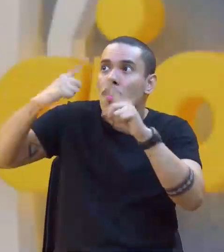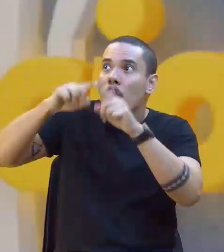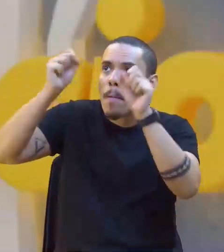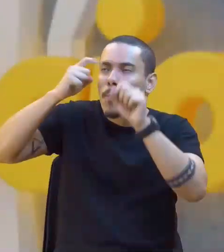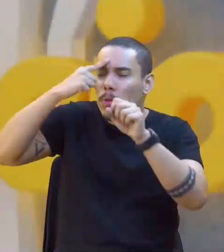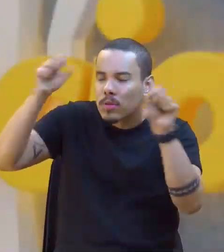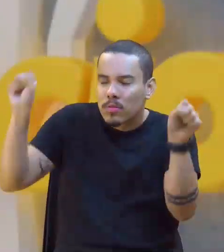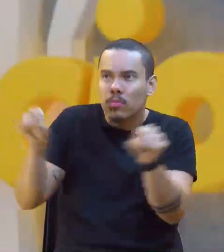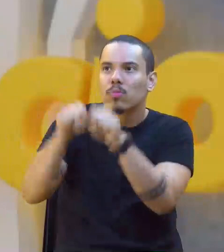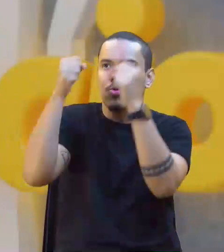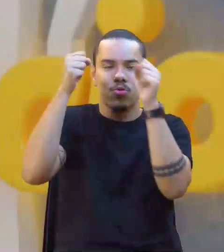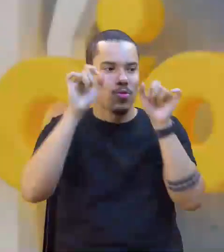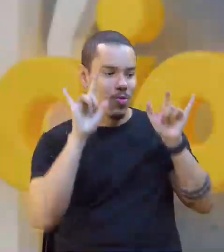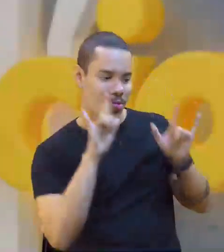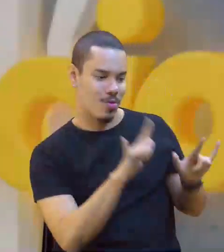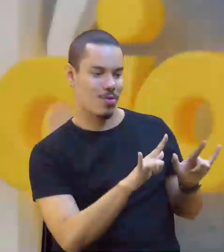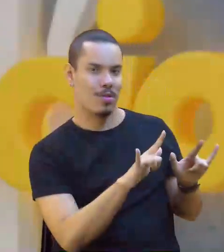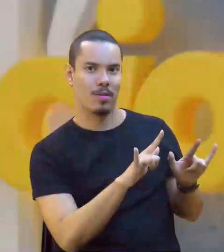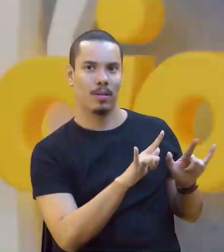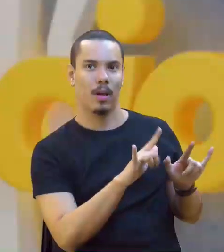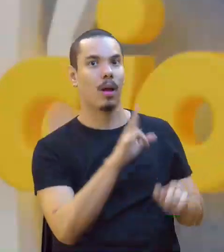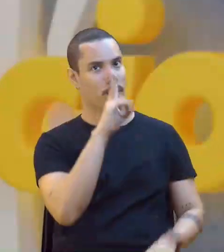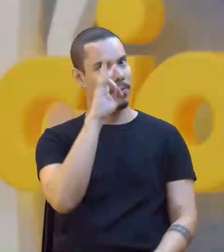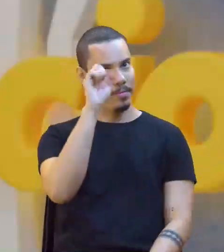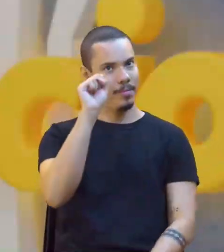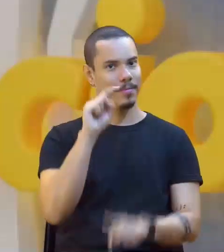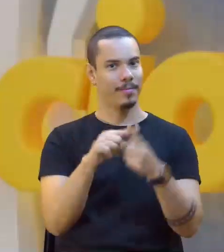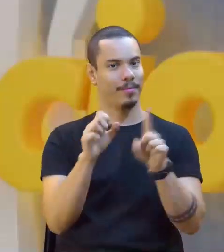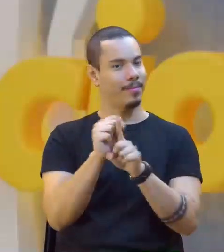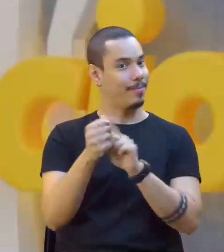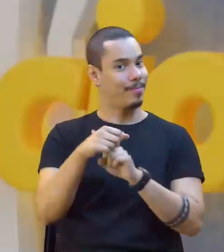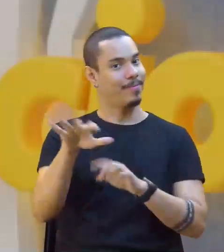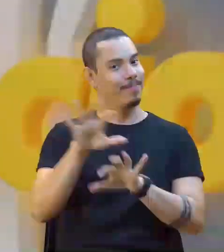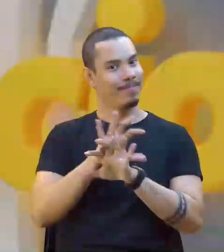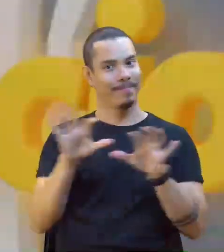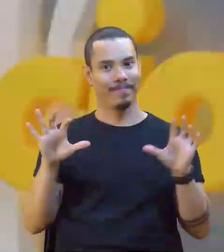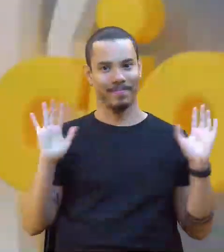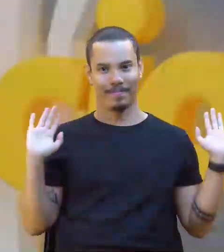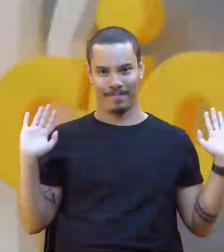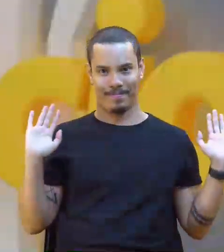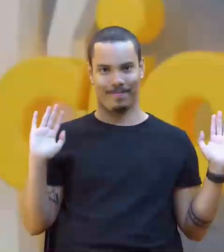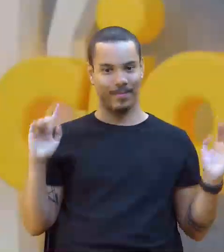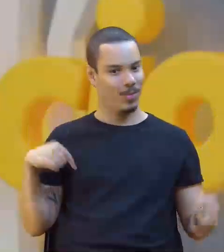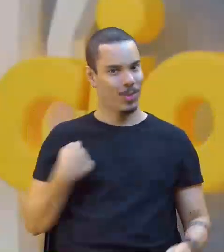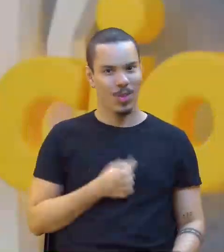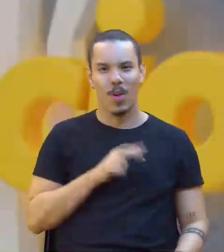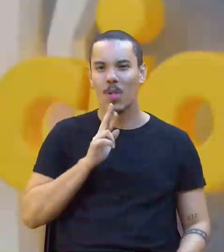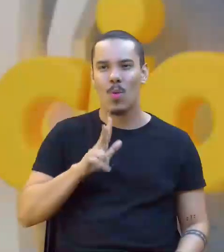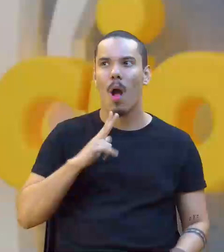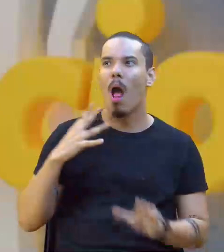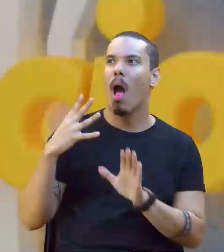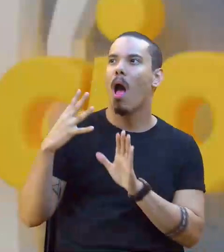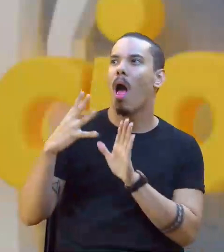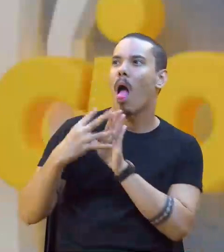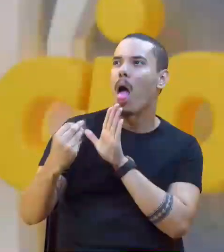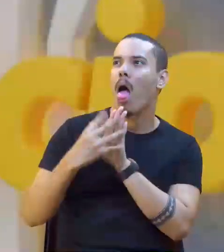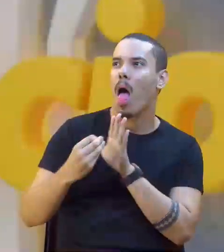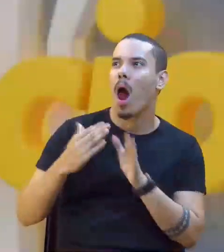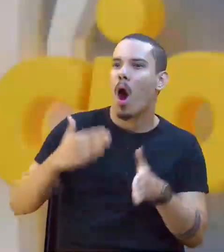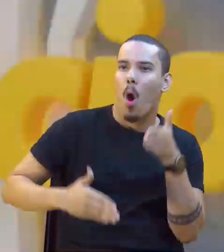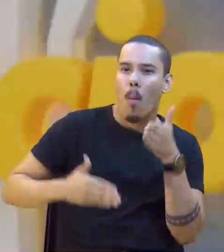É forte. Mas é isso que a sociologia traz para nós. Que nós não somos robozinhos. Nós somos